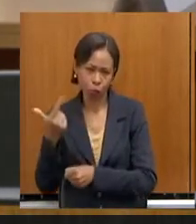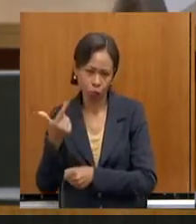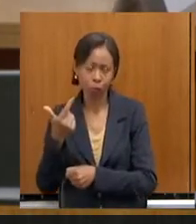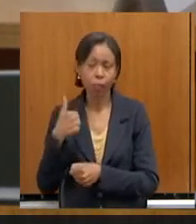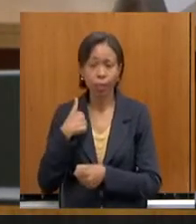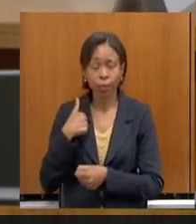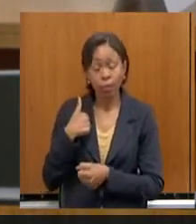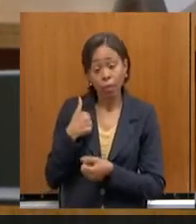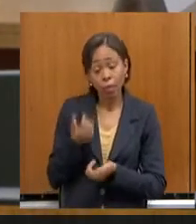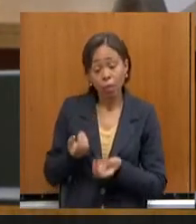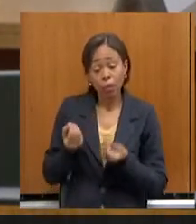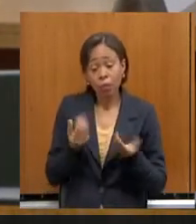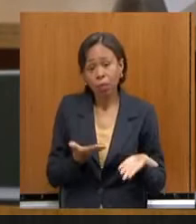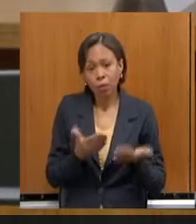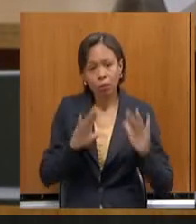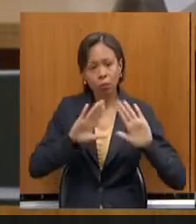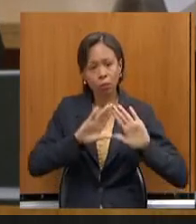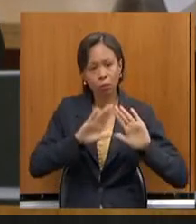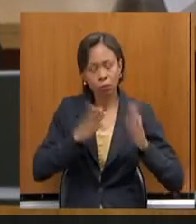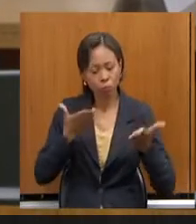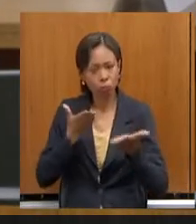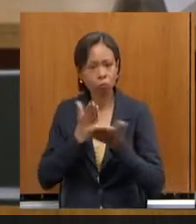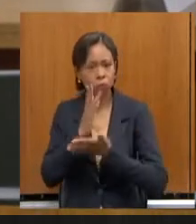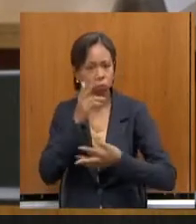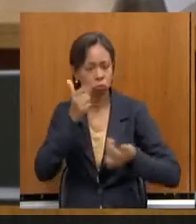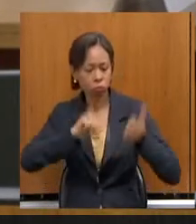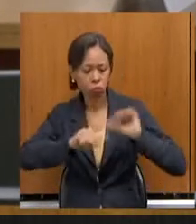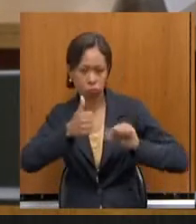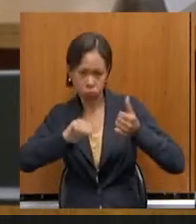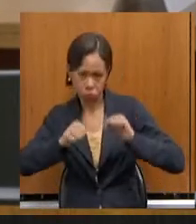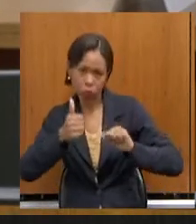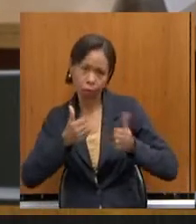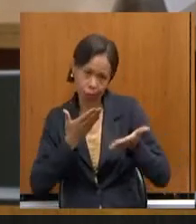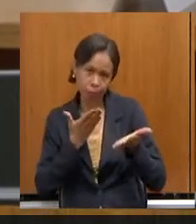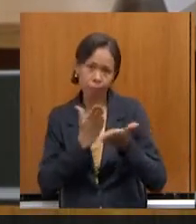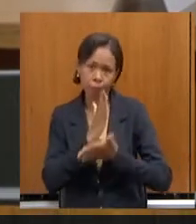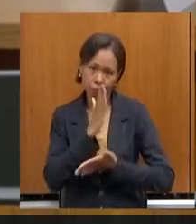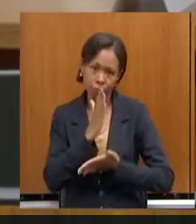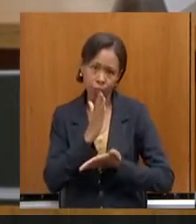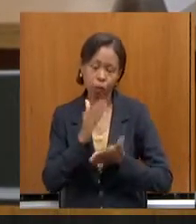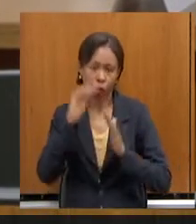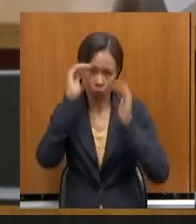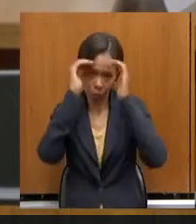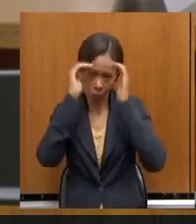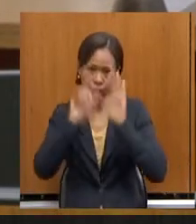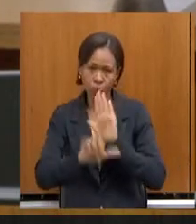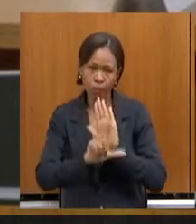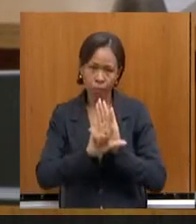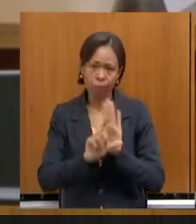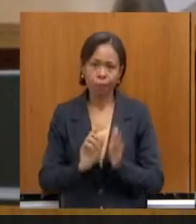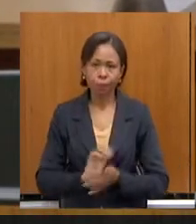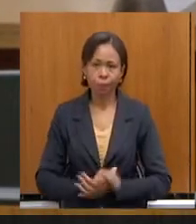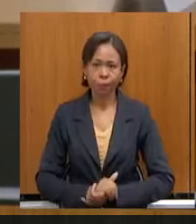para aprovação conforme para avaliação conforme determina a legislação